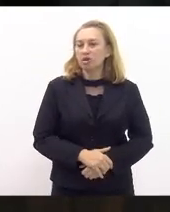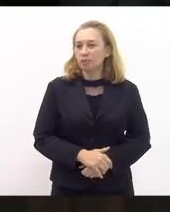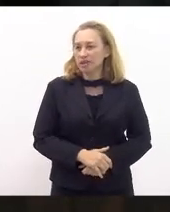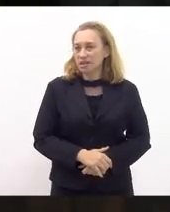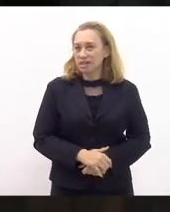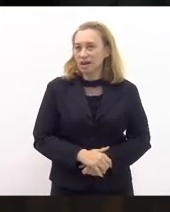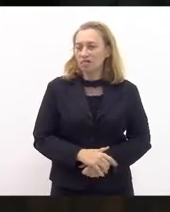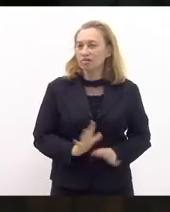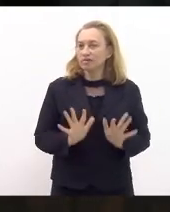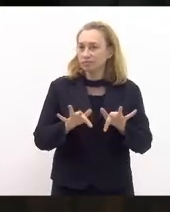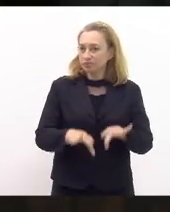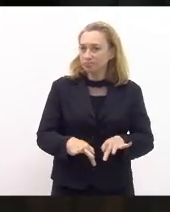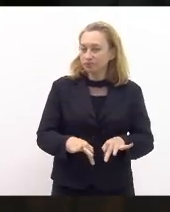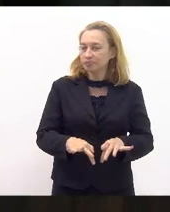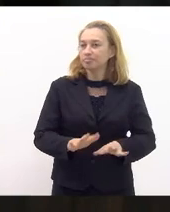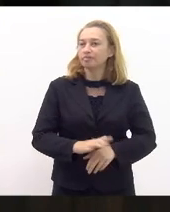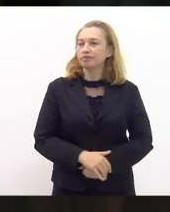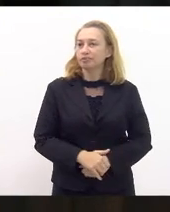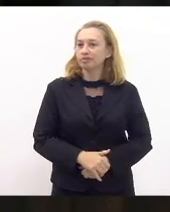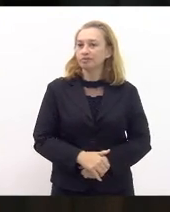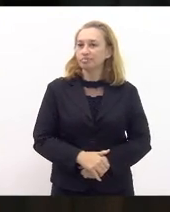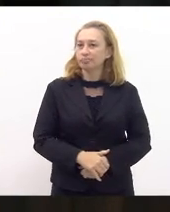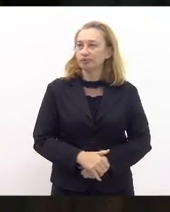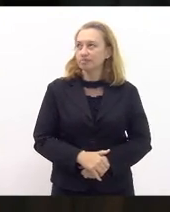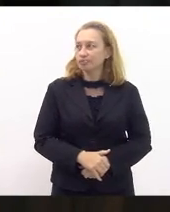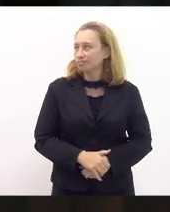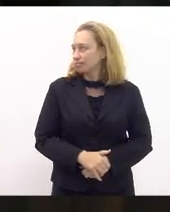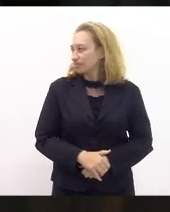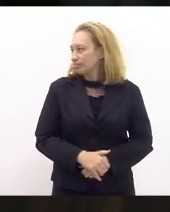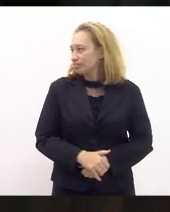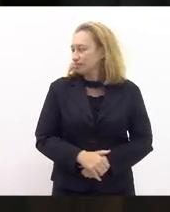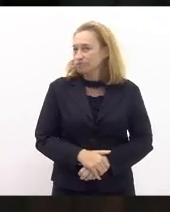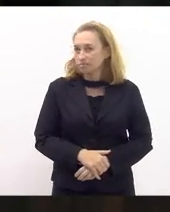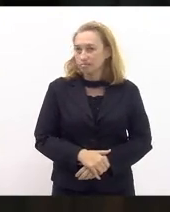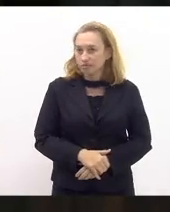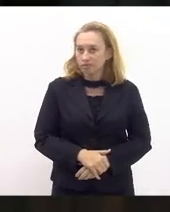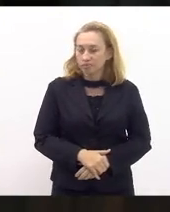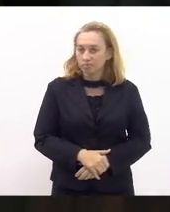Quero finalizar, lamentavelmente, nós temos que encerrar,